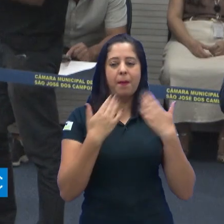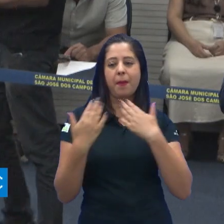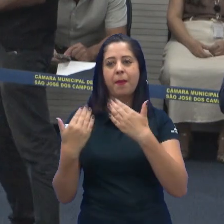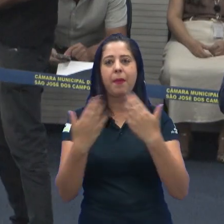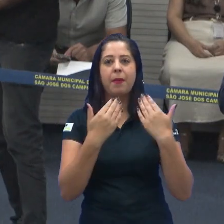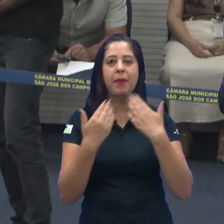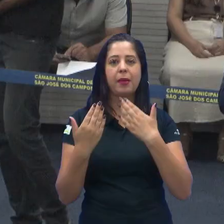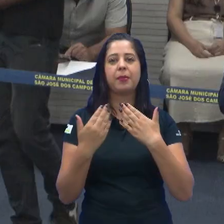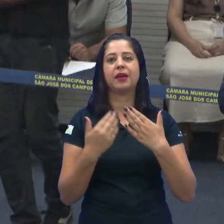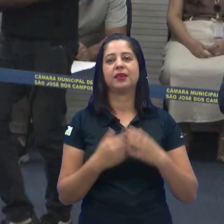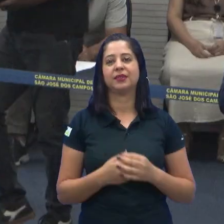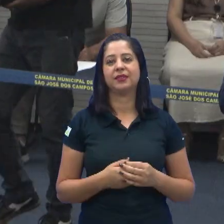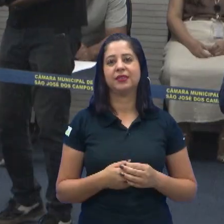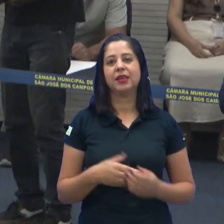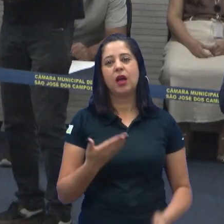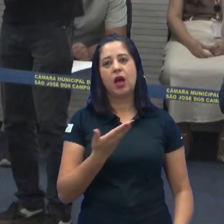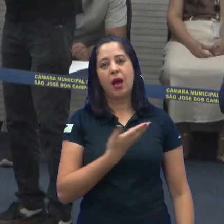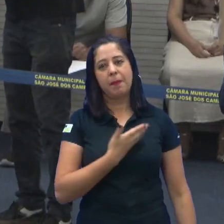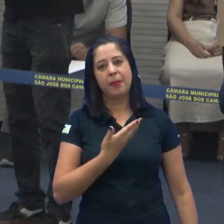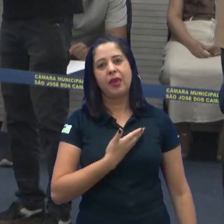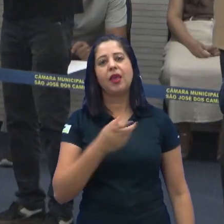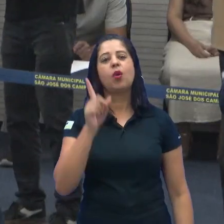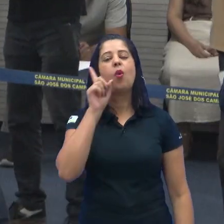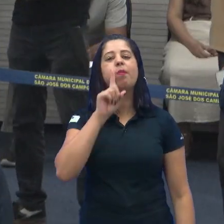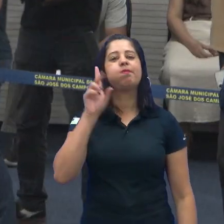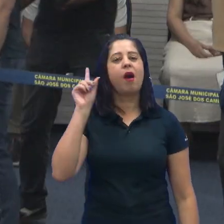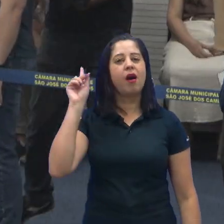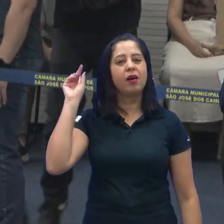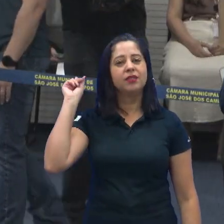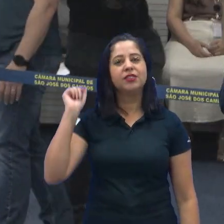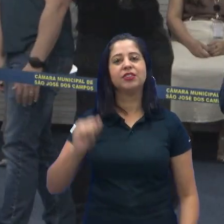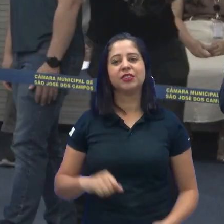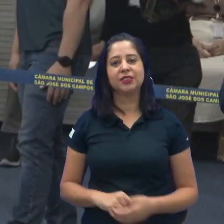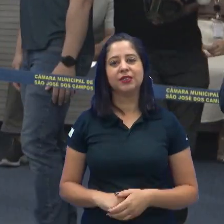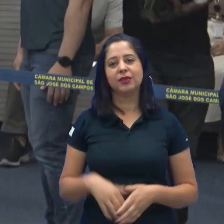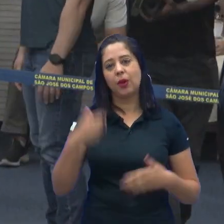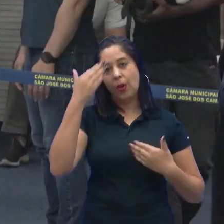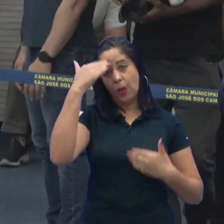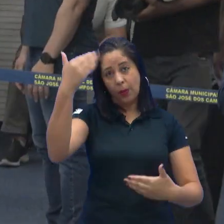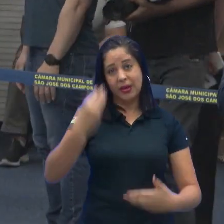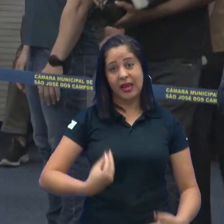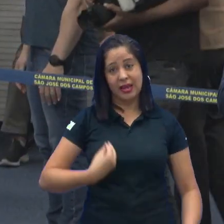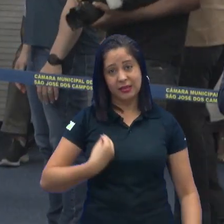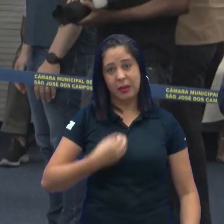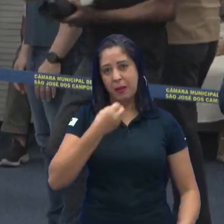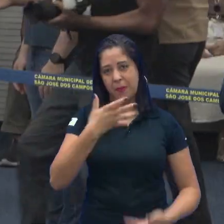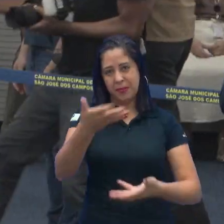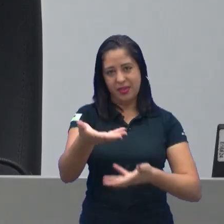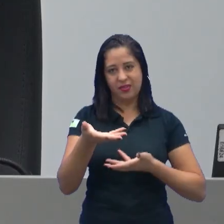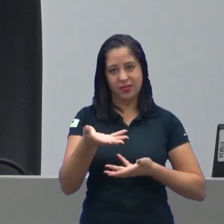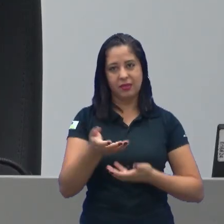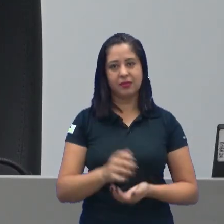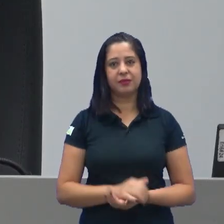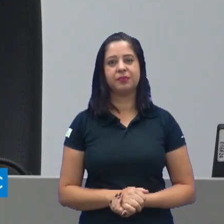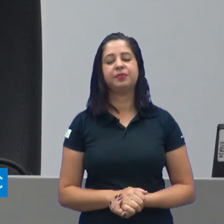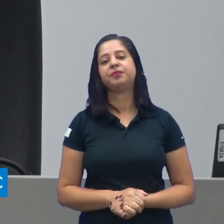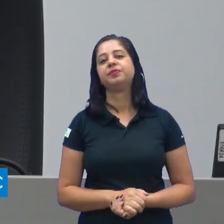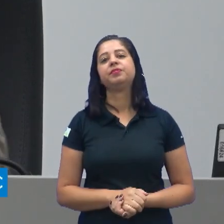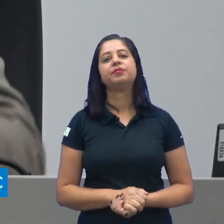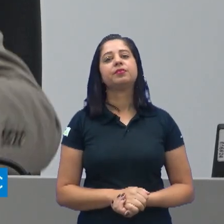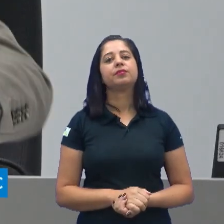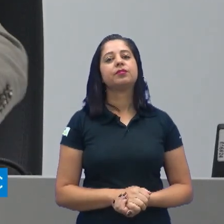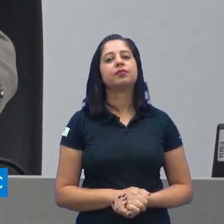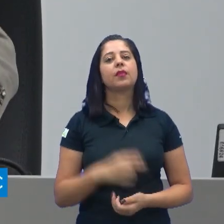os novos colegas, os colegas antigos, né? Então, obrigado pela sua presença. Seja sempre bem-vindo. Questão de ordem, o